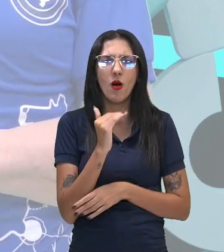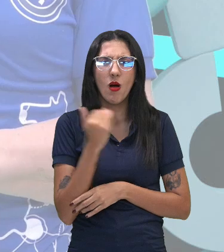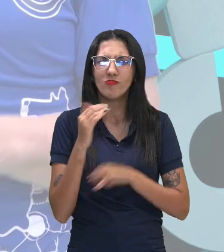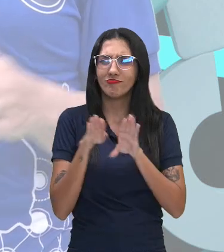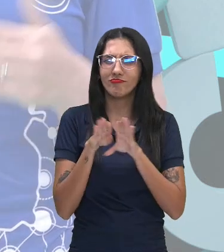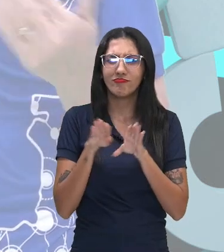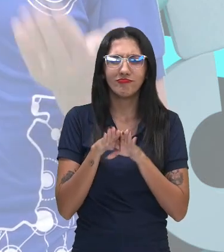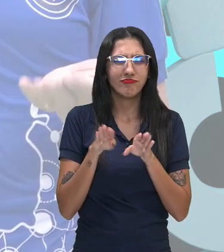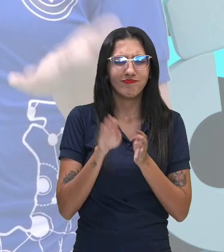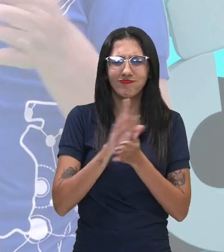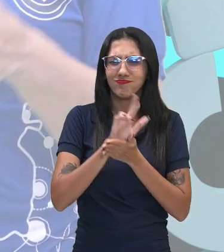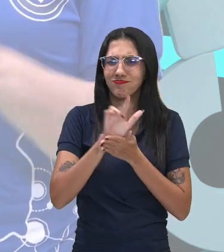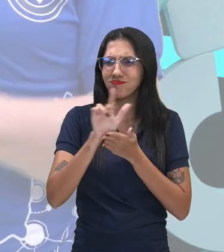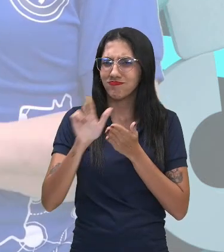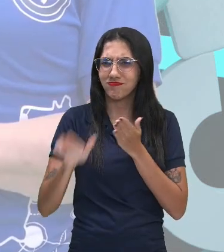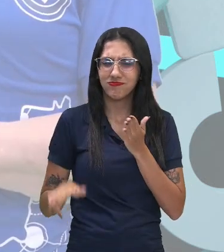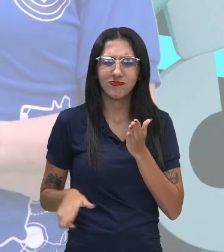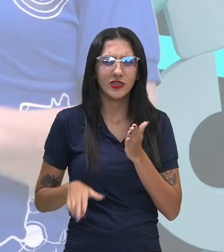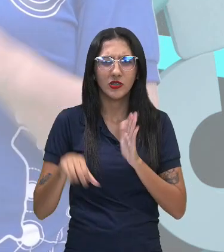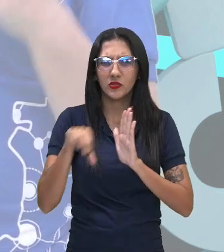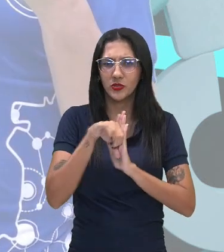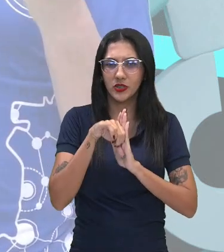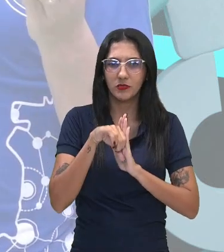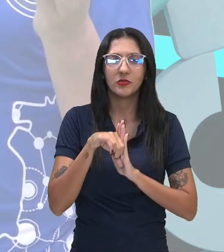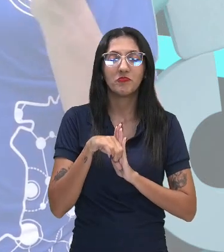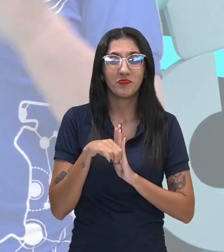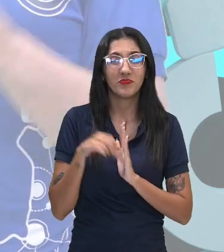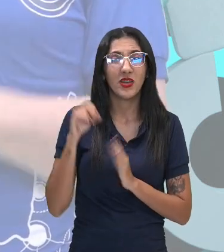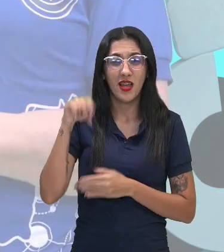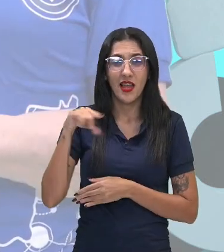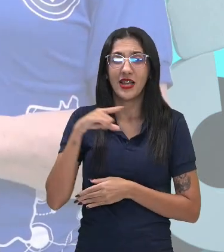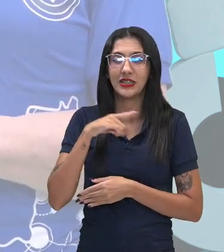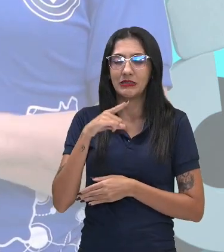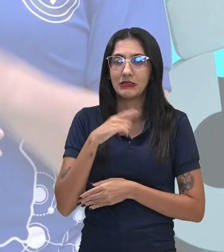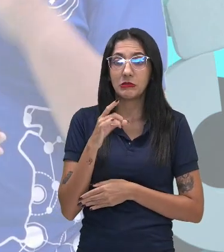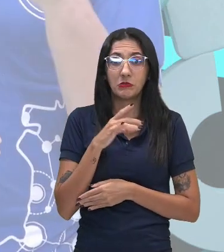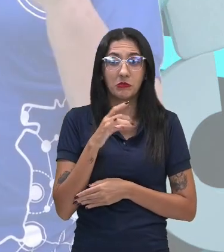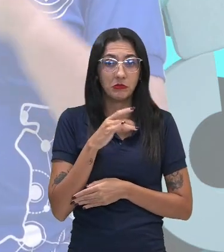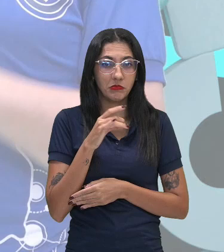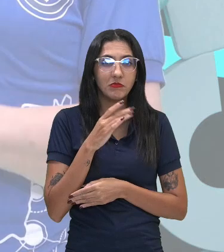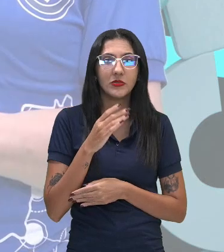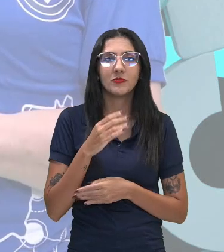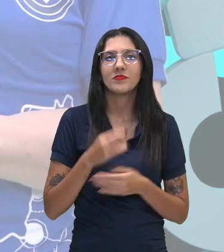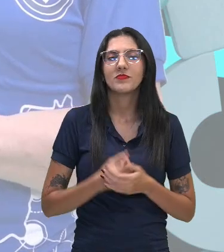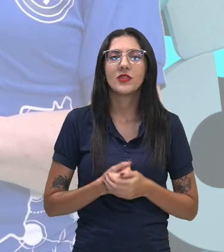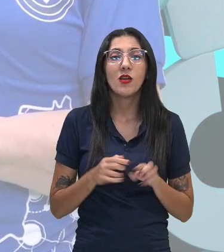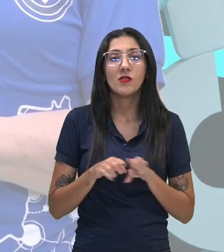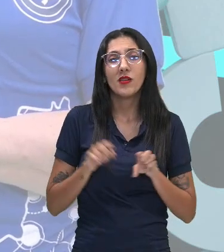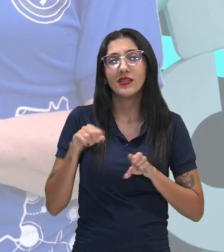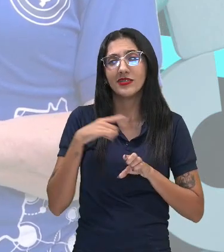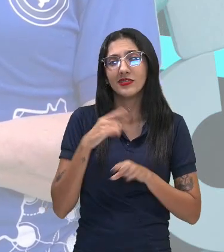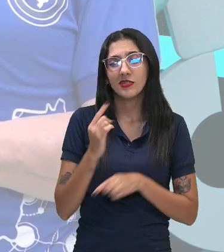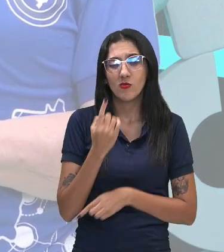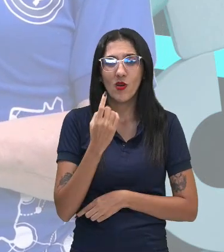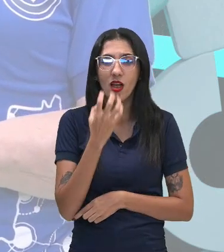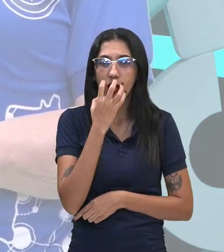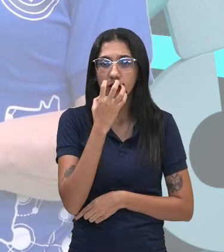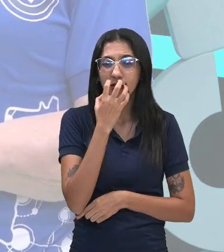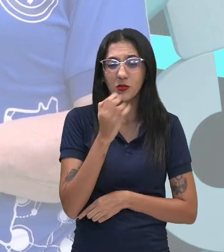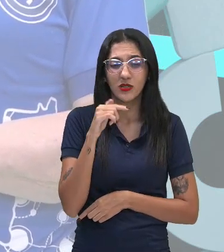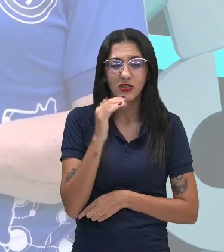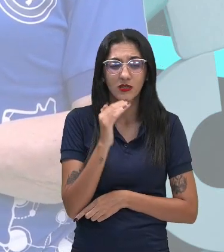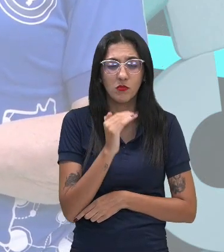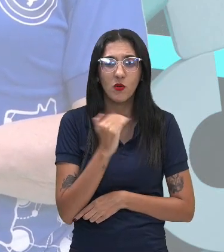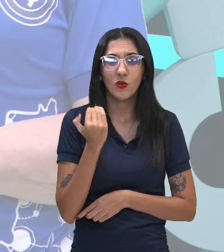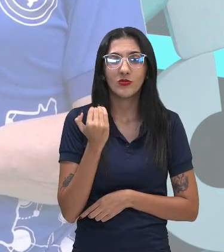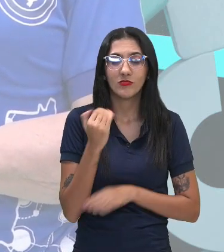drogas. As ameaças são muitas. O cão de estimação morreu envenenado e sua casa